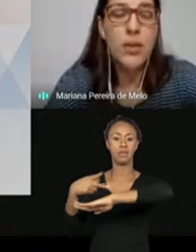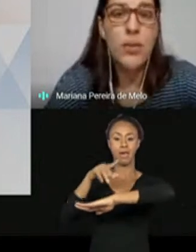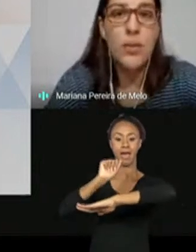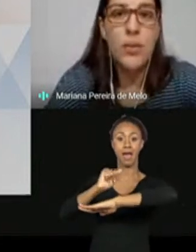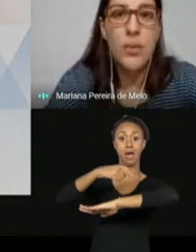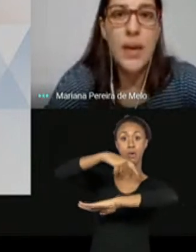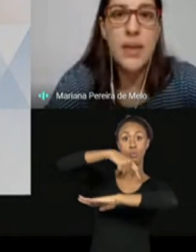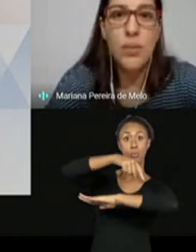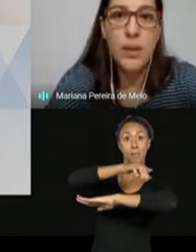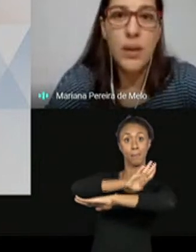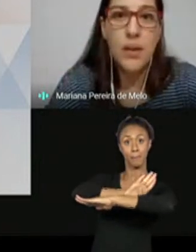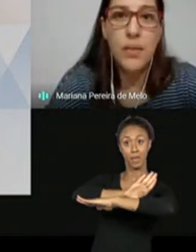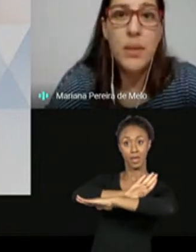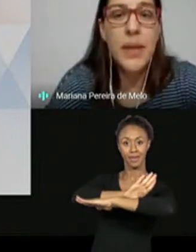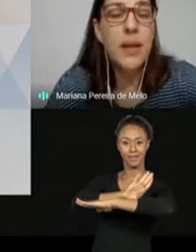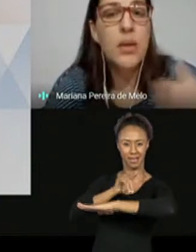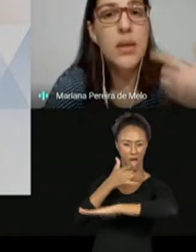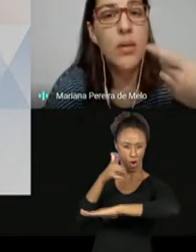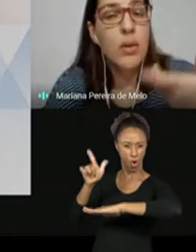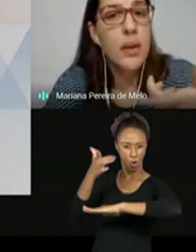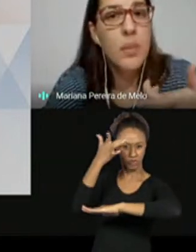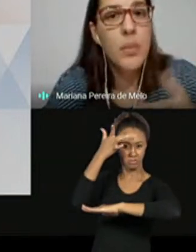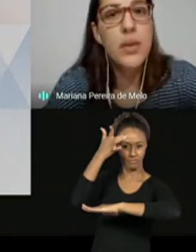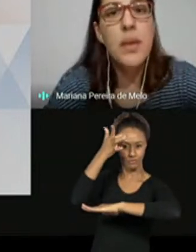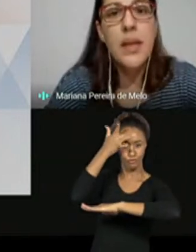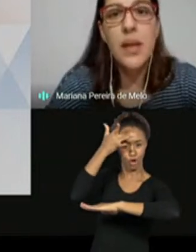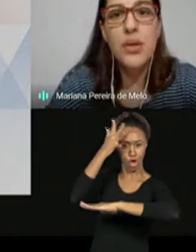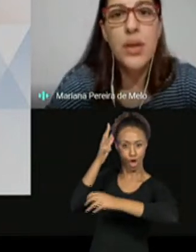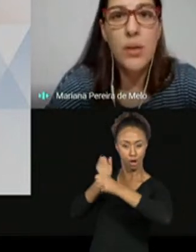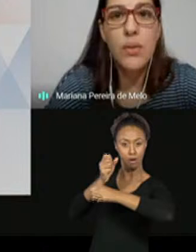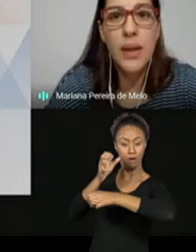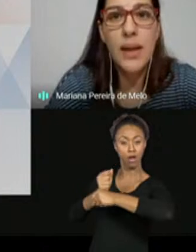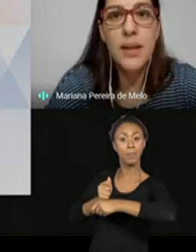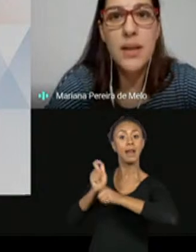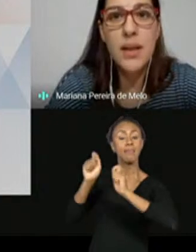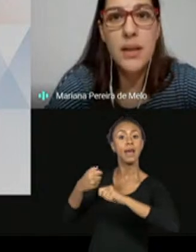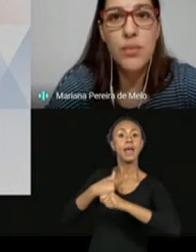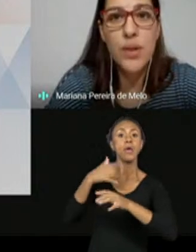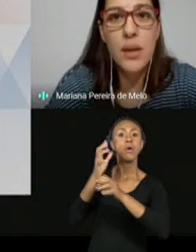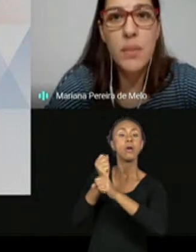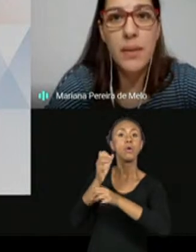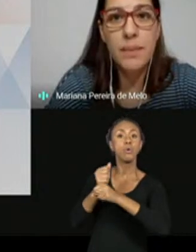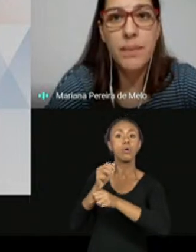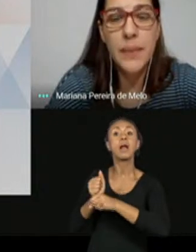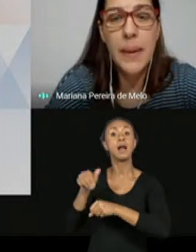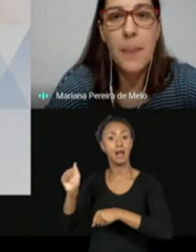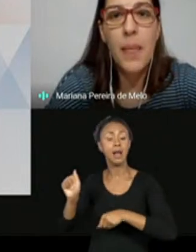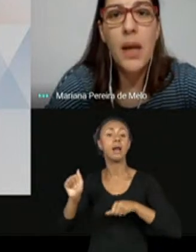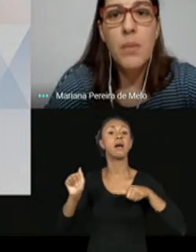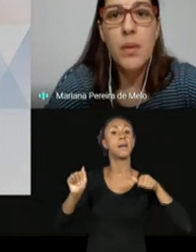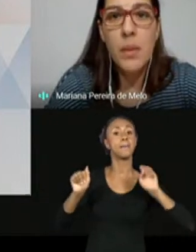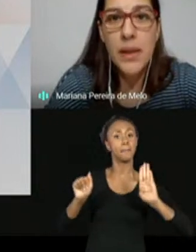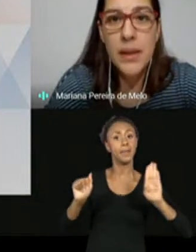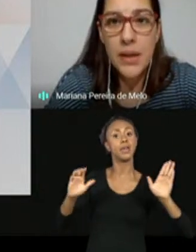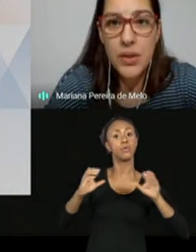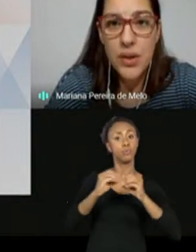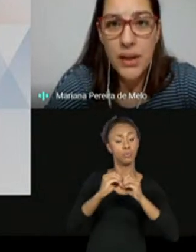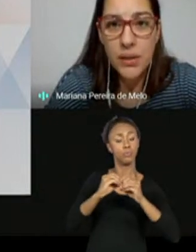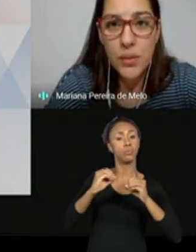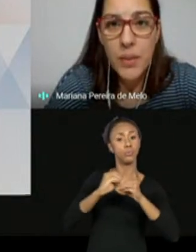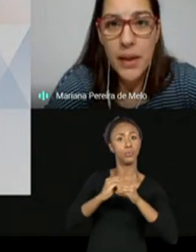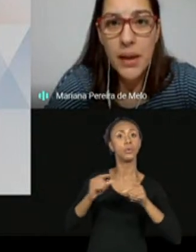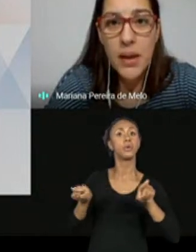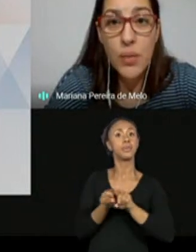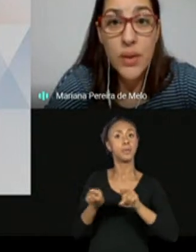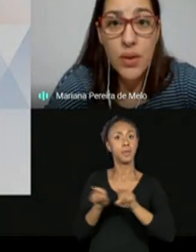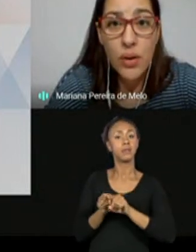esse outro, essa outra fórmula me dá a nossa outra possibilidade de calcular a intersecção de A e B, né? Probabilidade de A